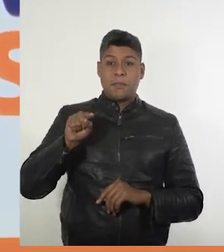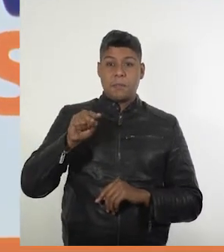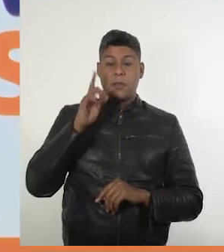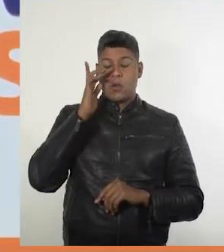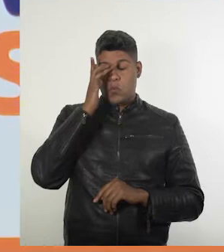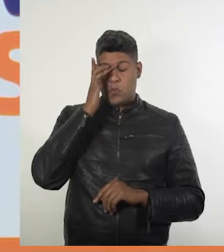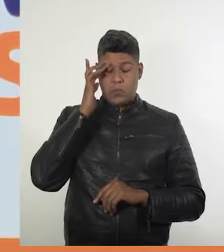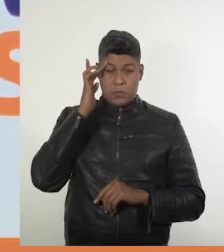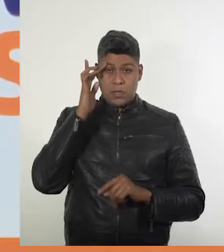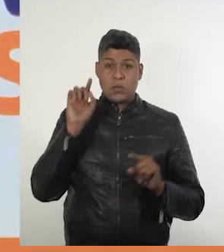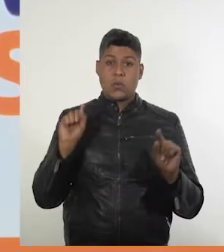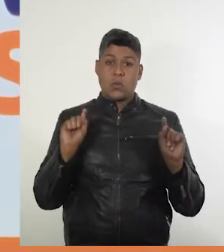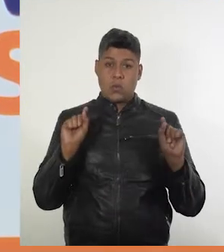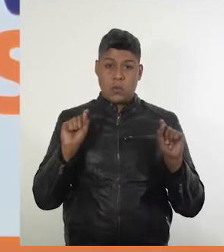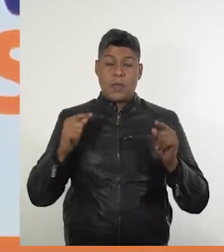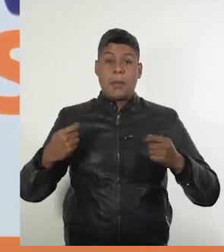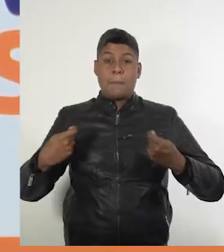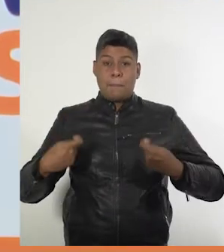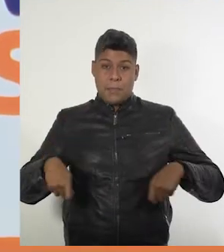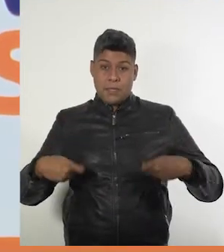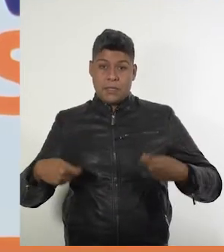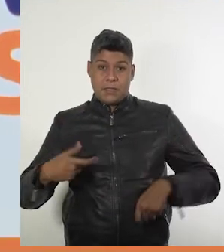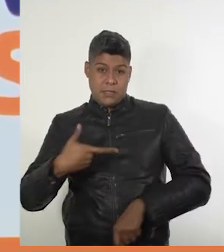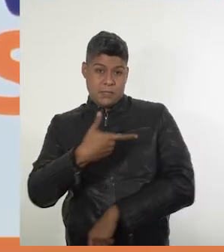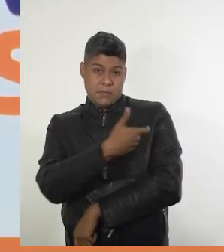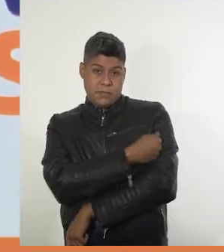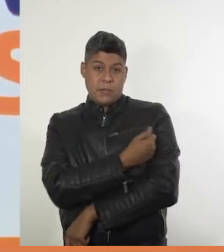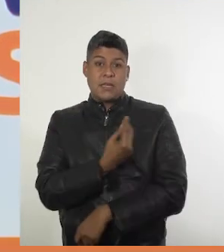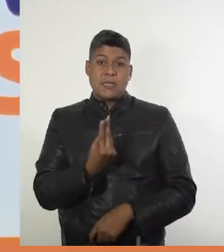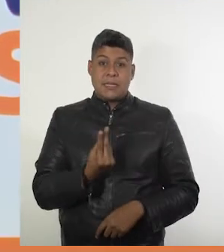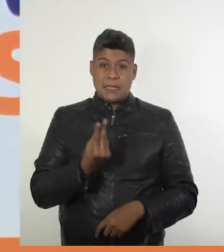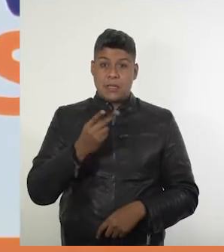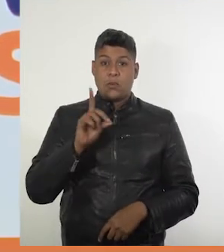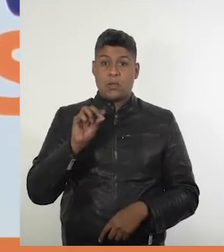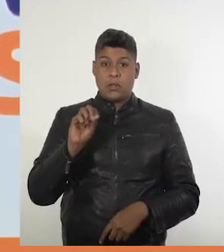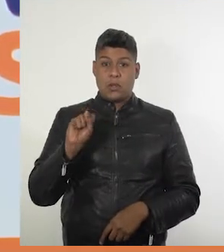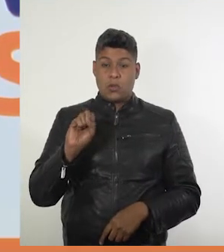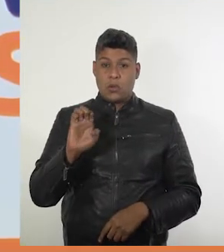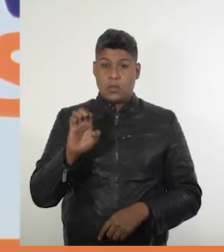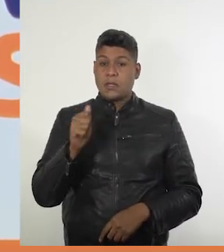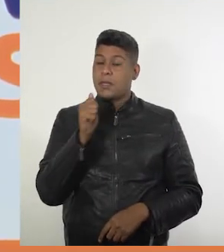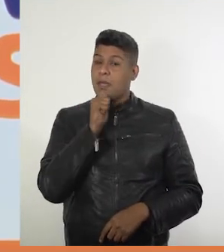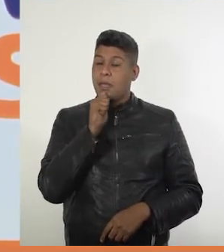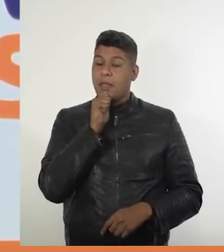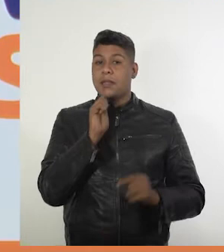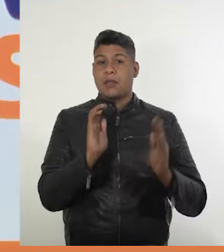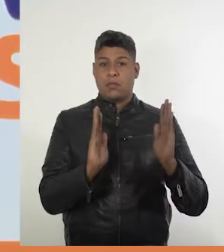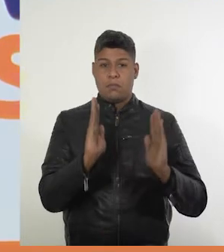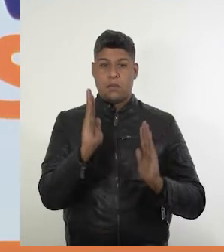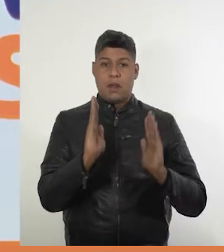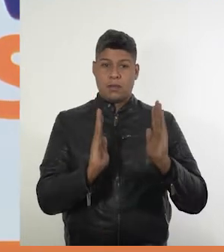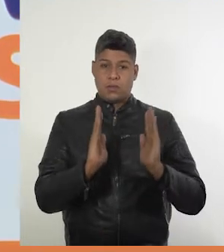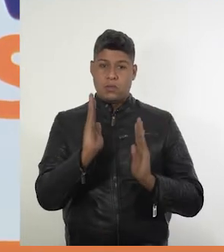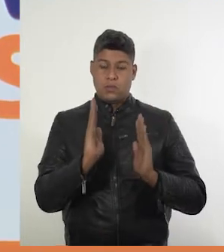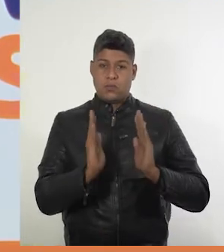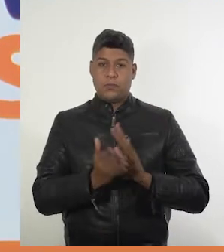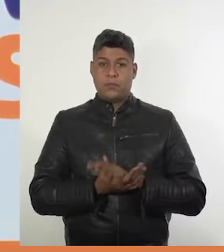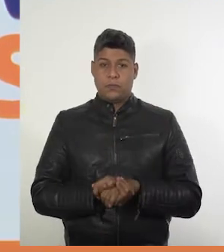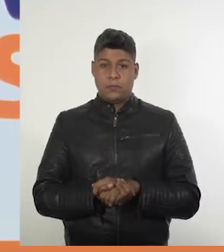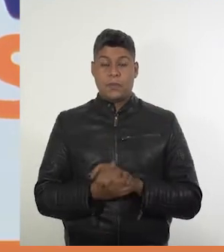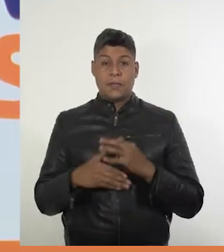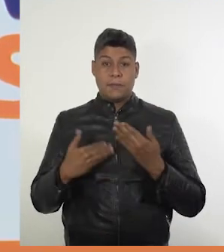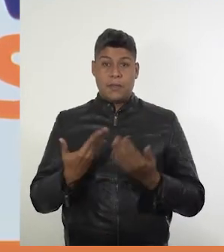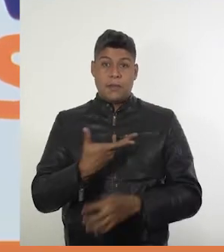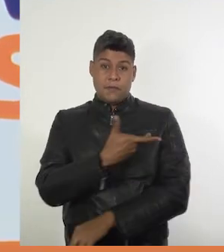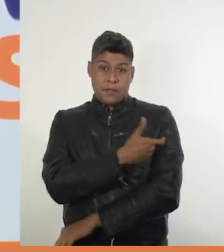pessoas que precisam tomar a segunda dose que não tomaram dentro do prazo estabelecido. Então, a